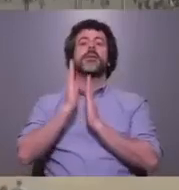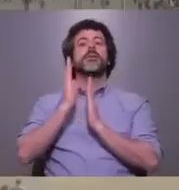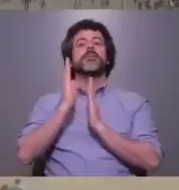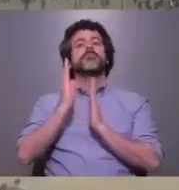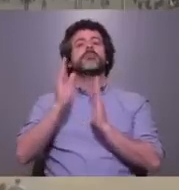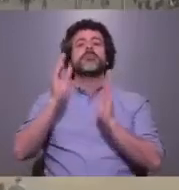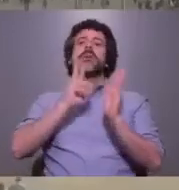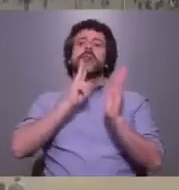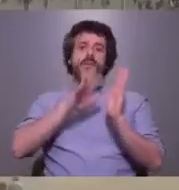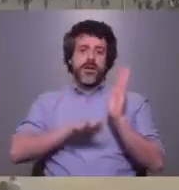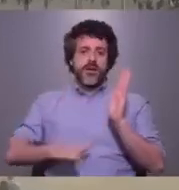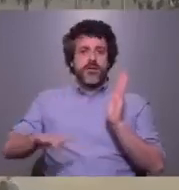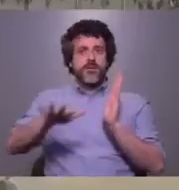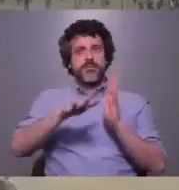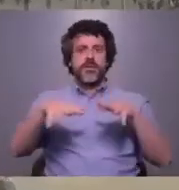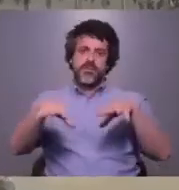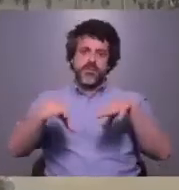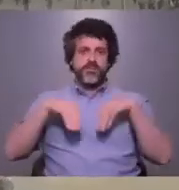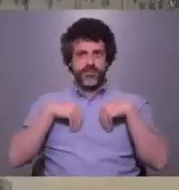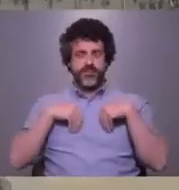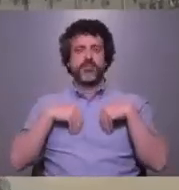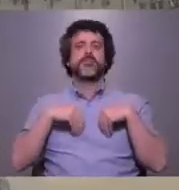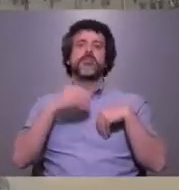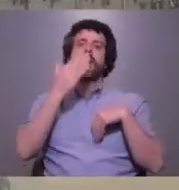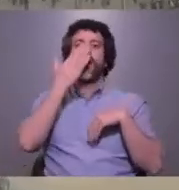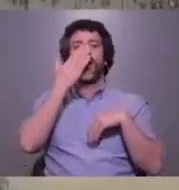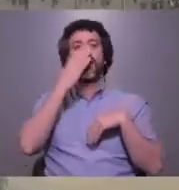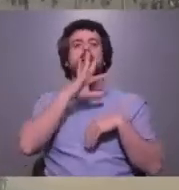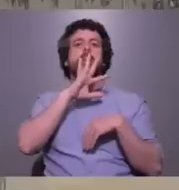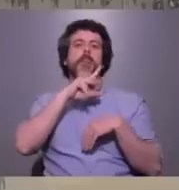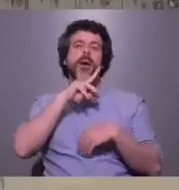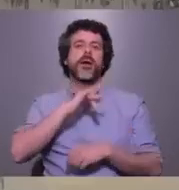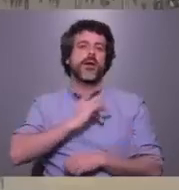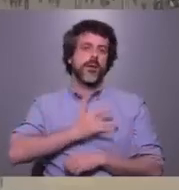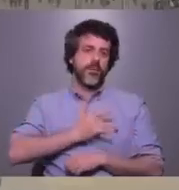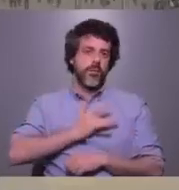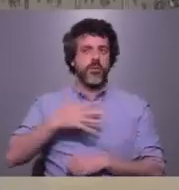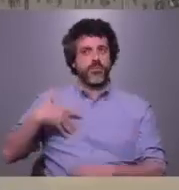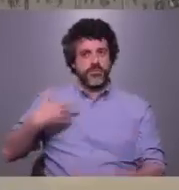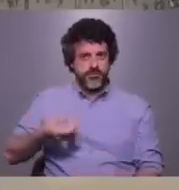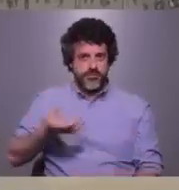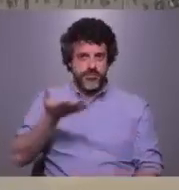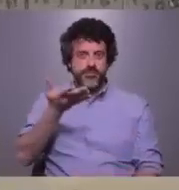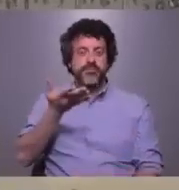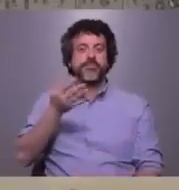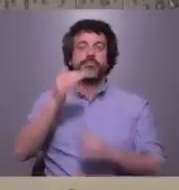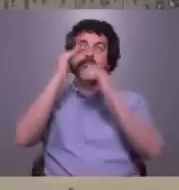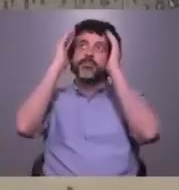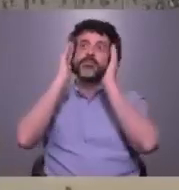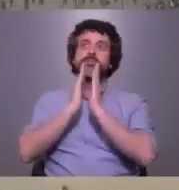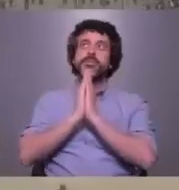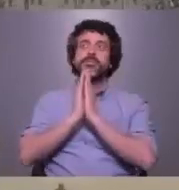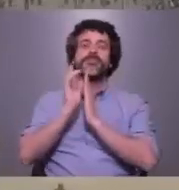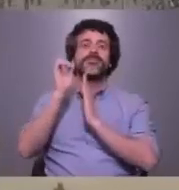este seu santuário como mãe de amor e misericórdia. Ela nos conduz para a luz da